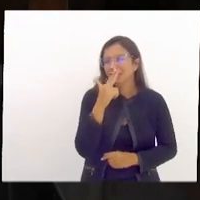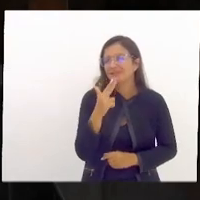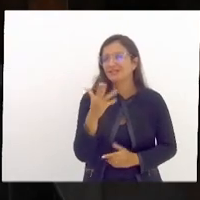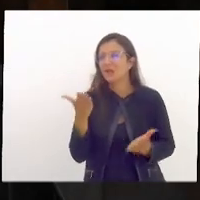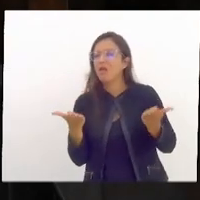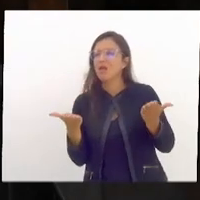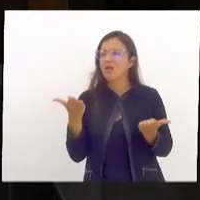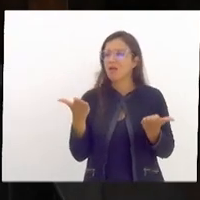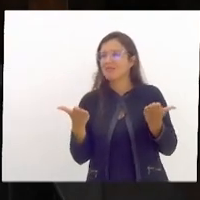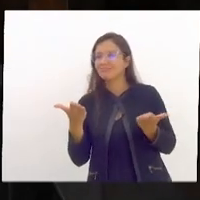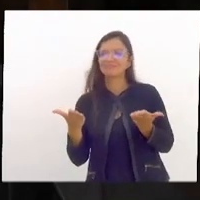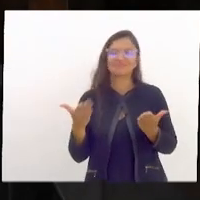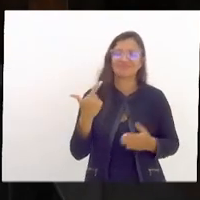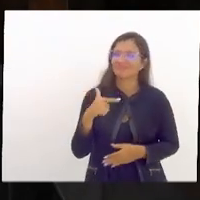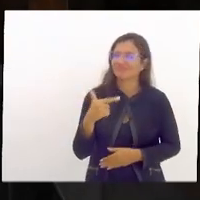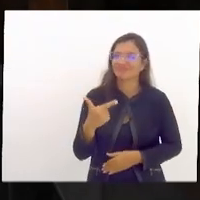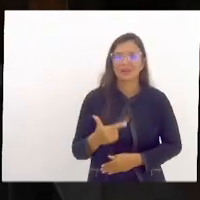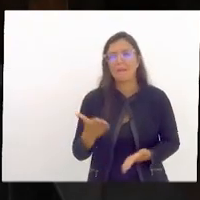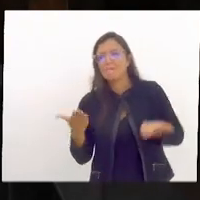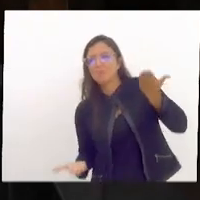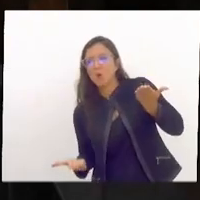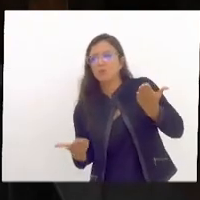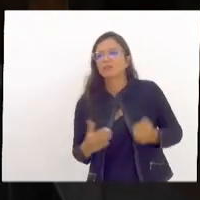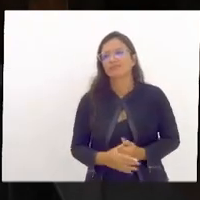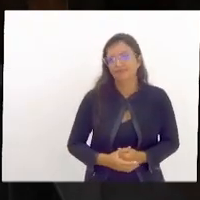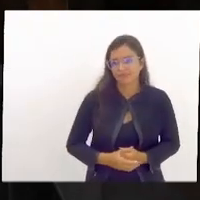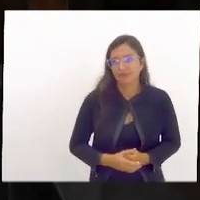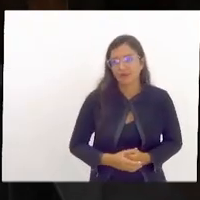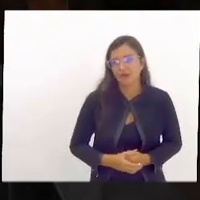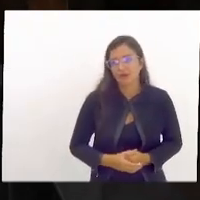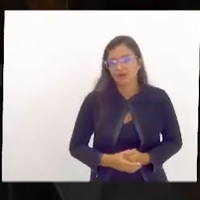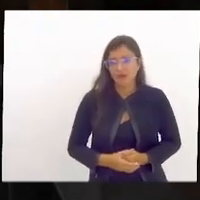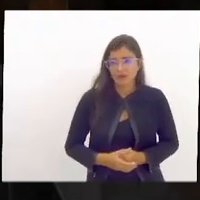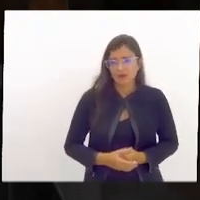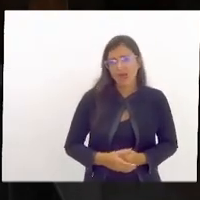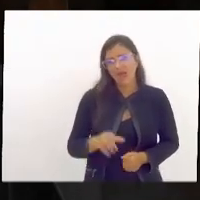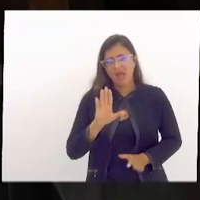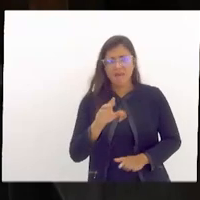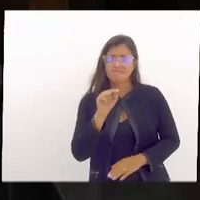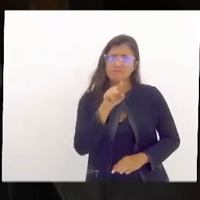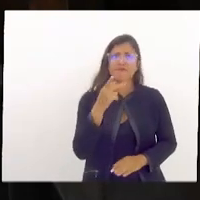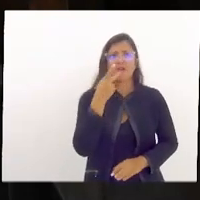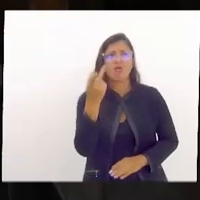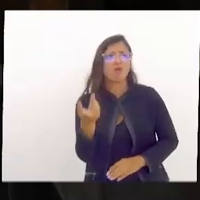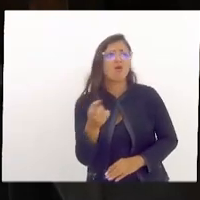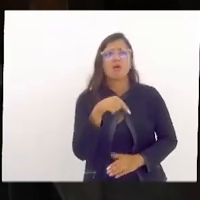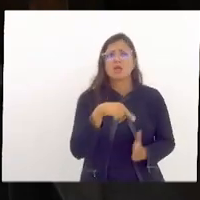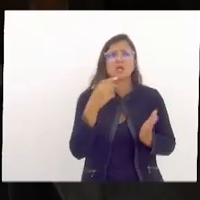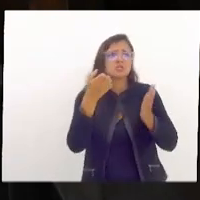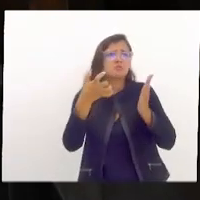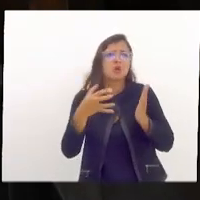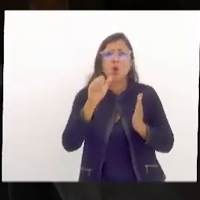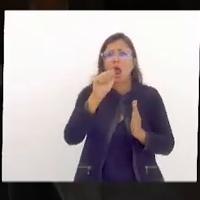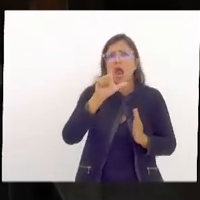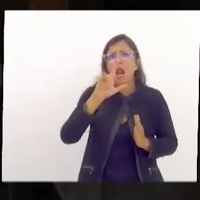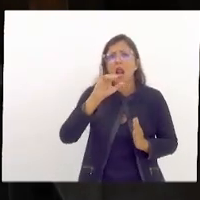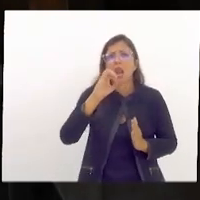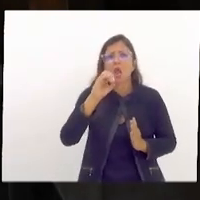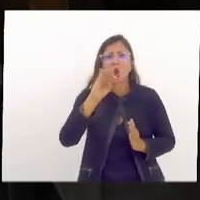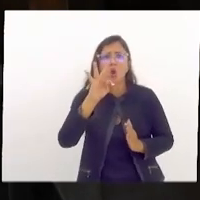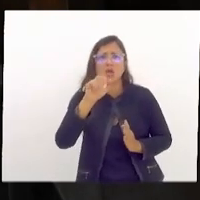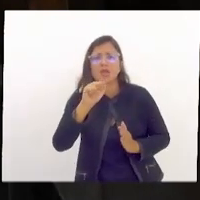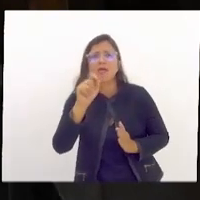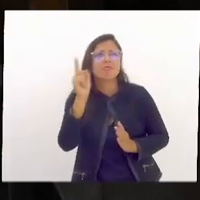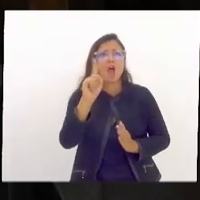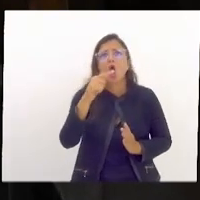equilíbrio atuarial. Ah, mas como é que você está falando isso, Serafini? Se aí nem diz quais vão ser as alíquotas vão vir em